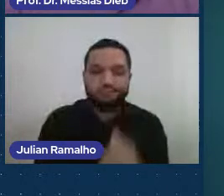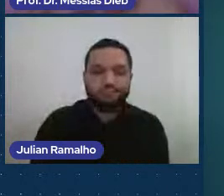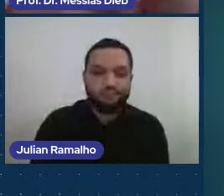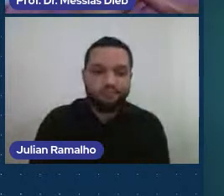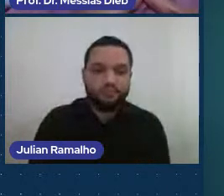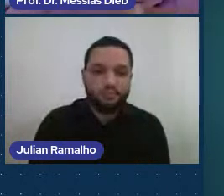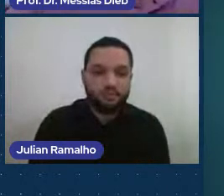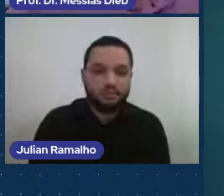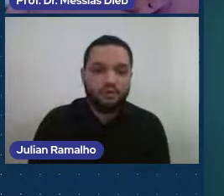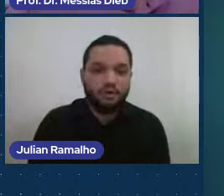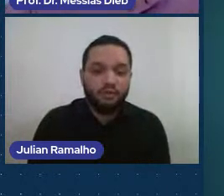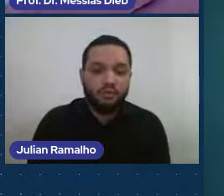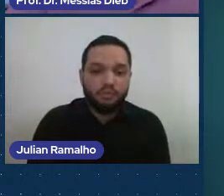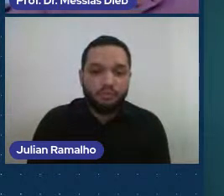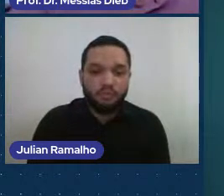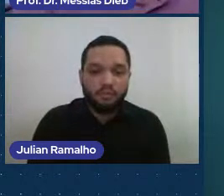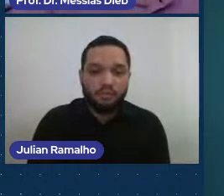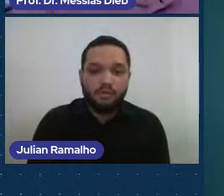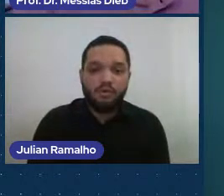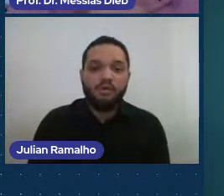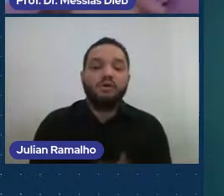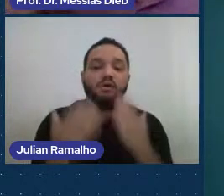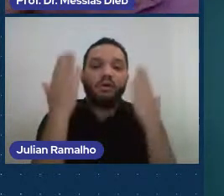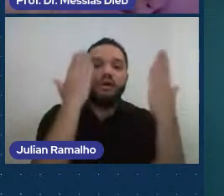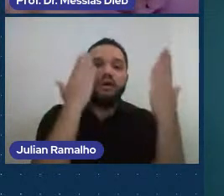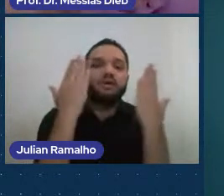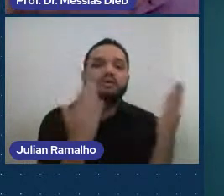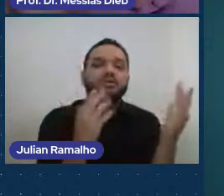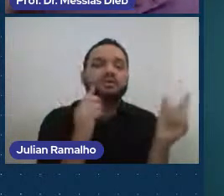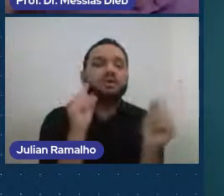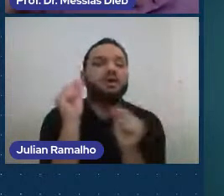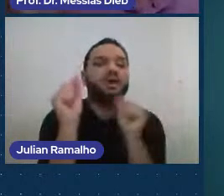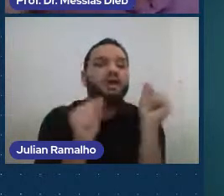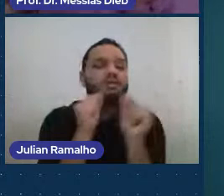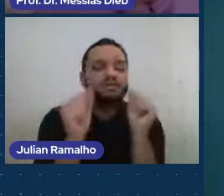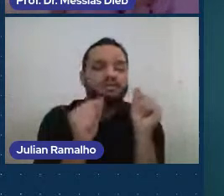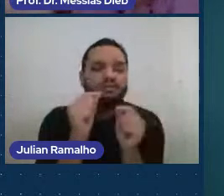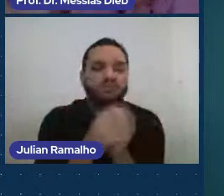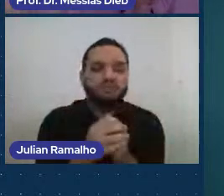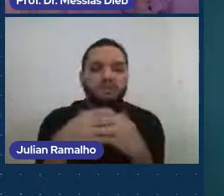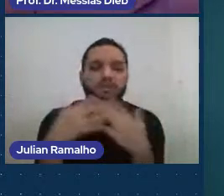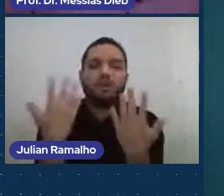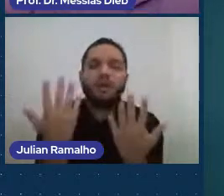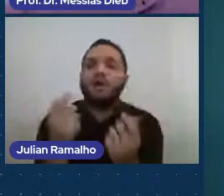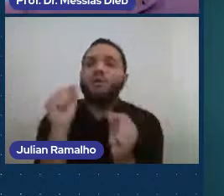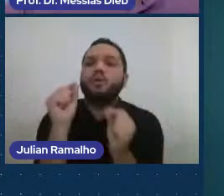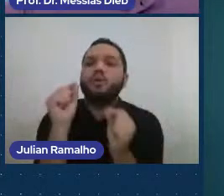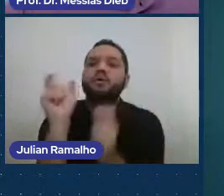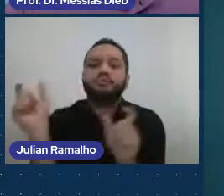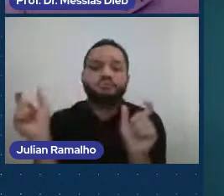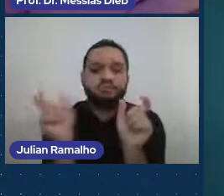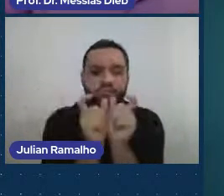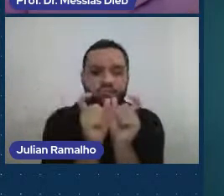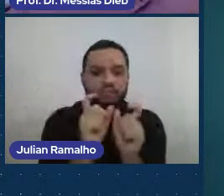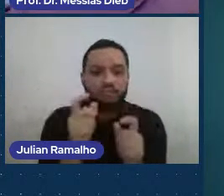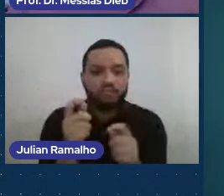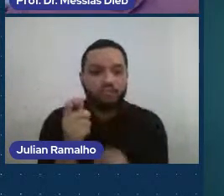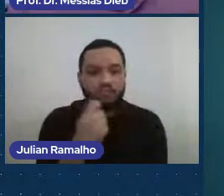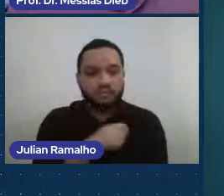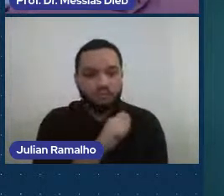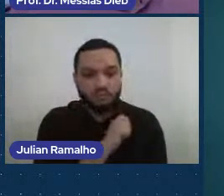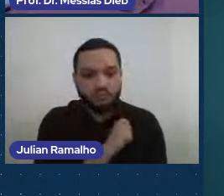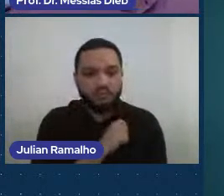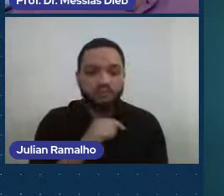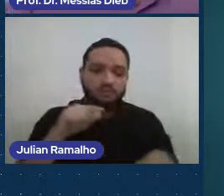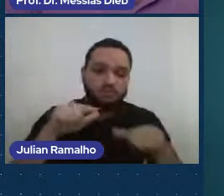coisa. Nesse caso aqui, eu quero analisar o quê? Qual é o objeto da análise? São as ações que o